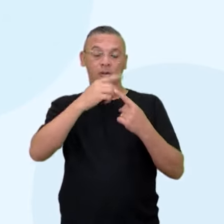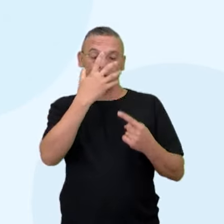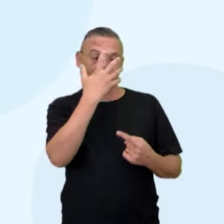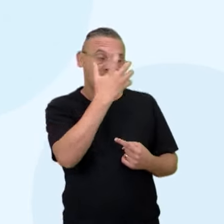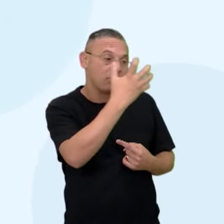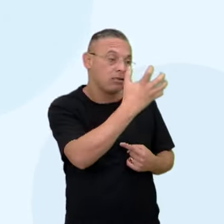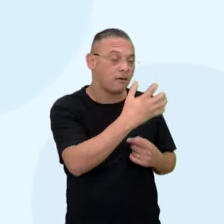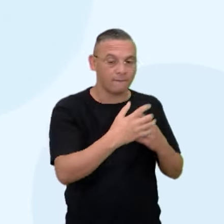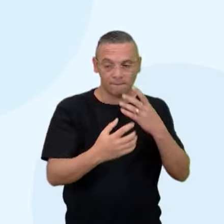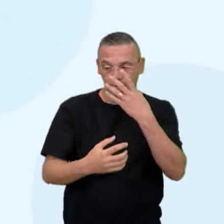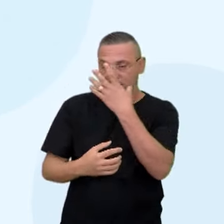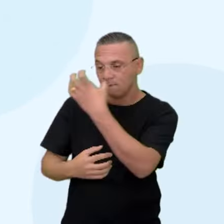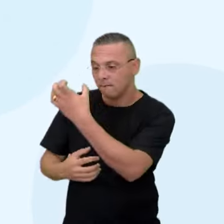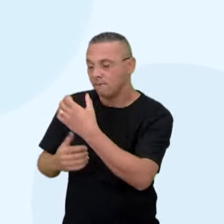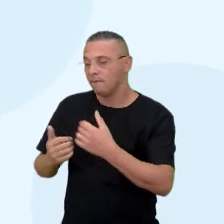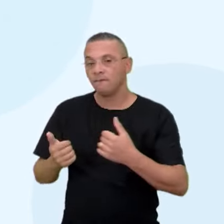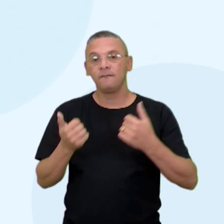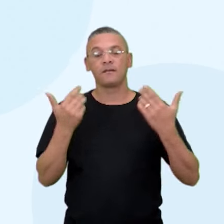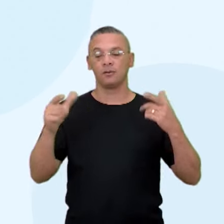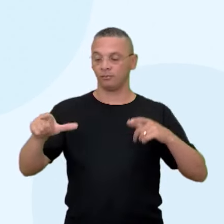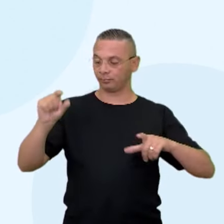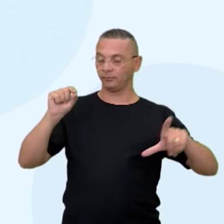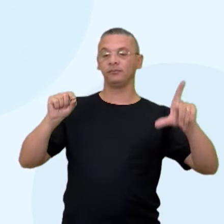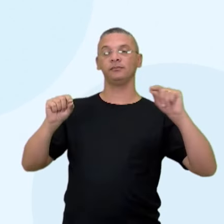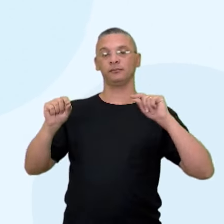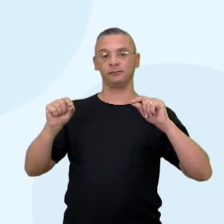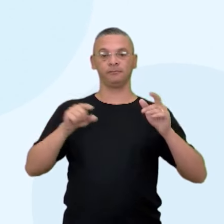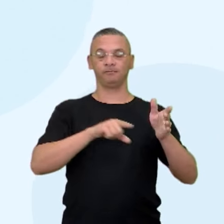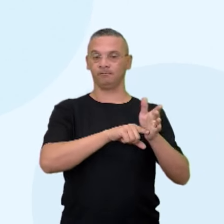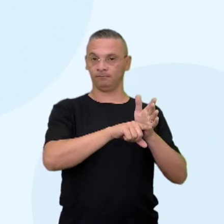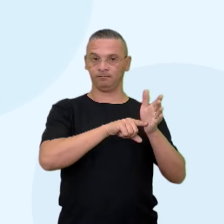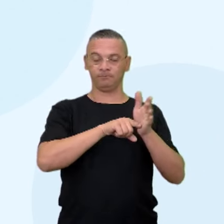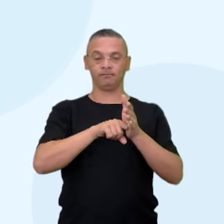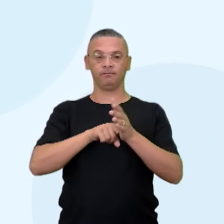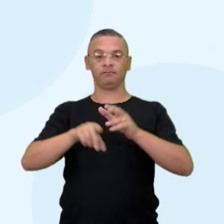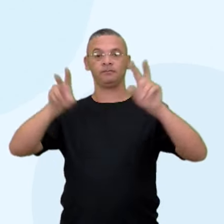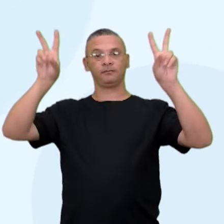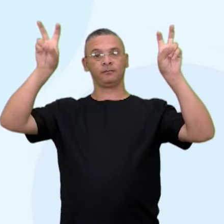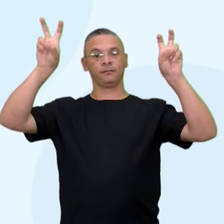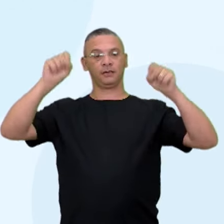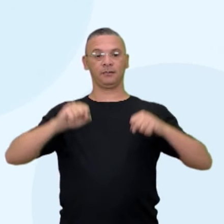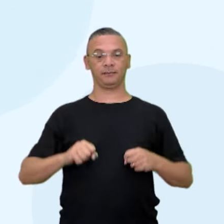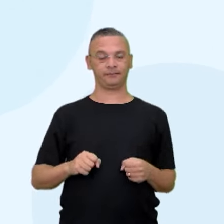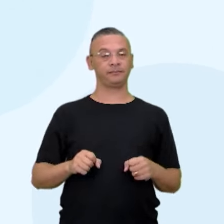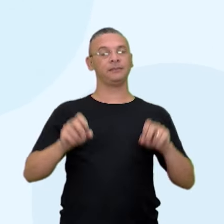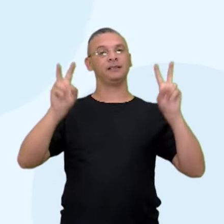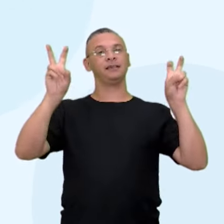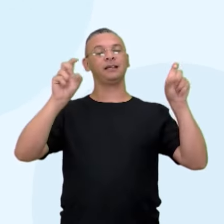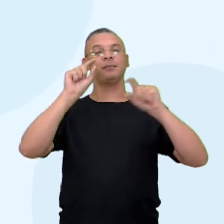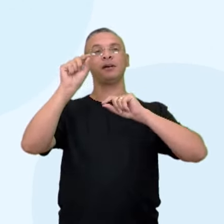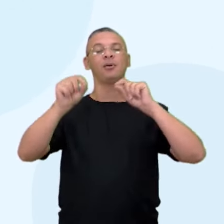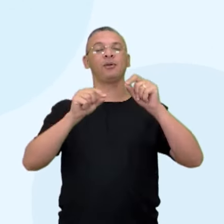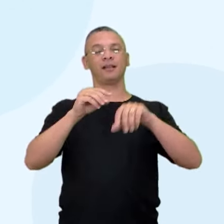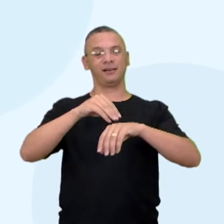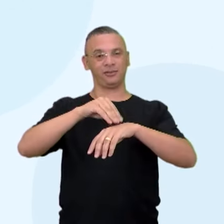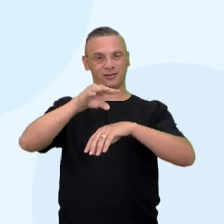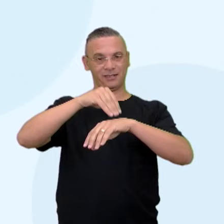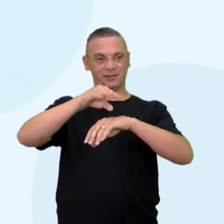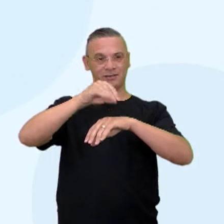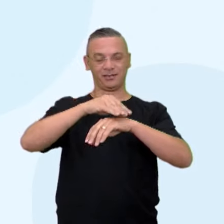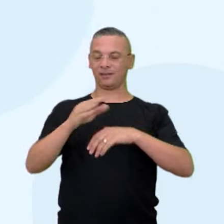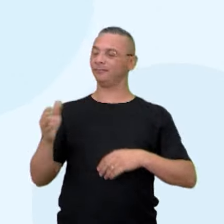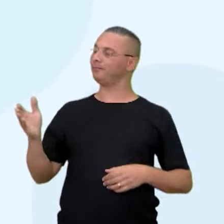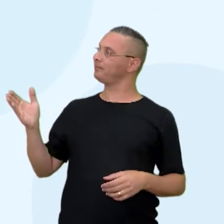né, dentro dessas mídias, para poder fazer a apuração de temas. E aí, os temas, eu dei dicas aqui, por exemplo,